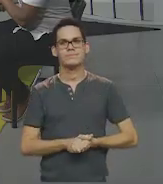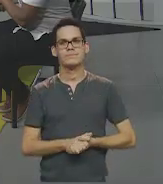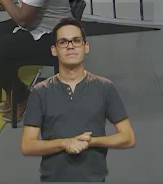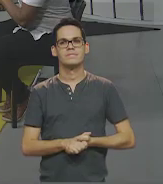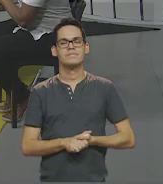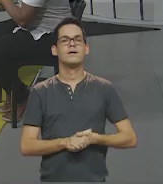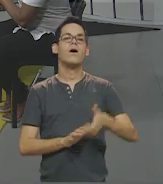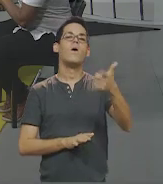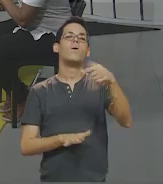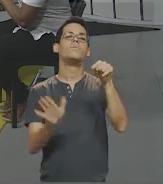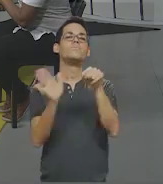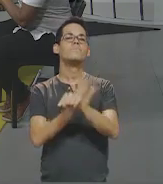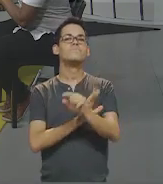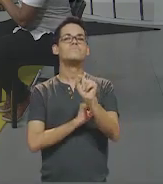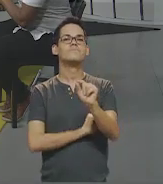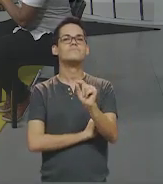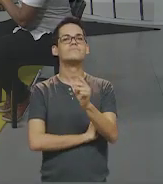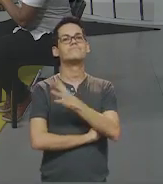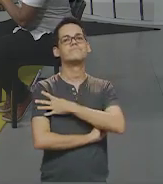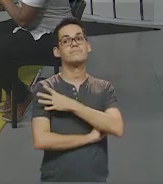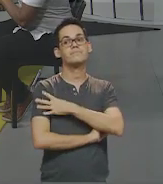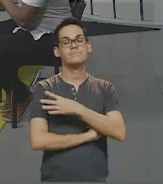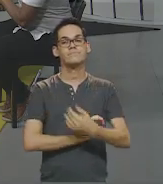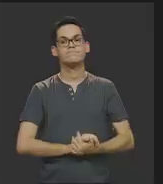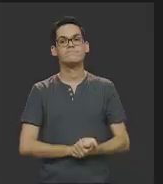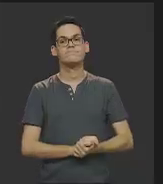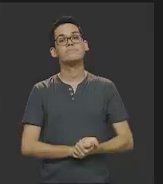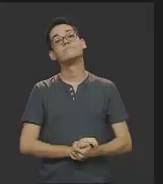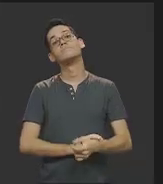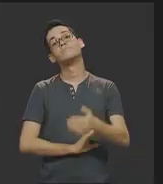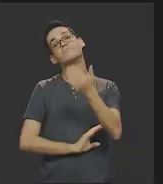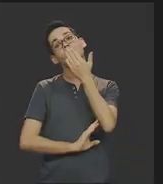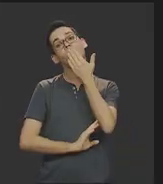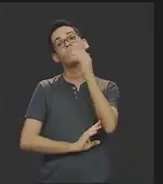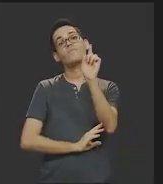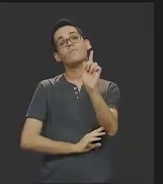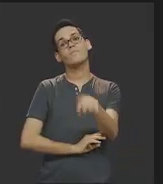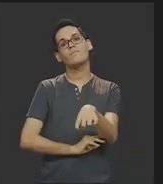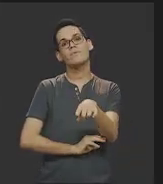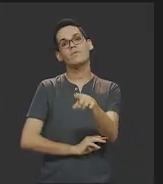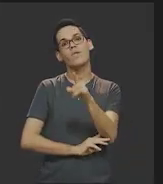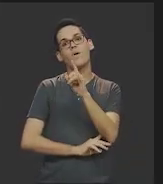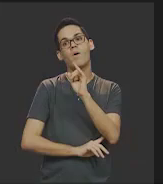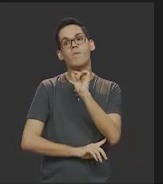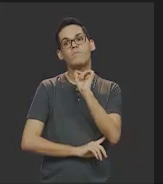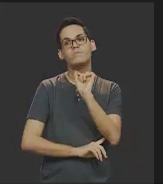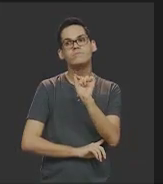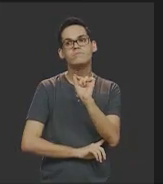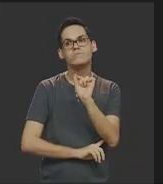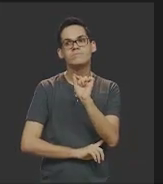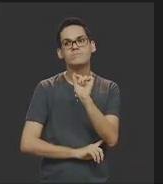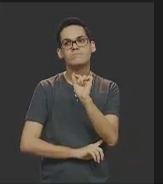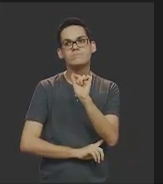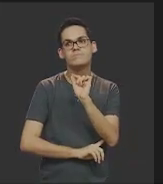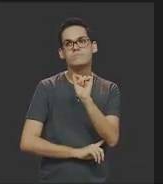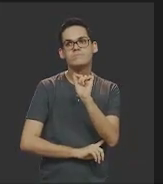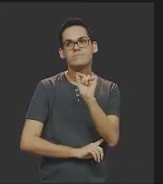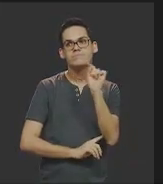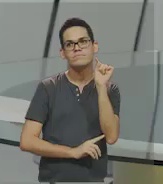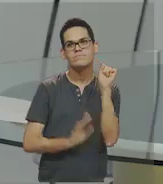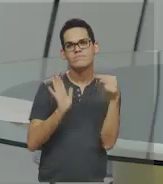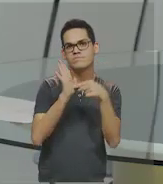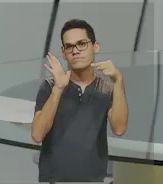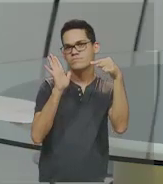Nossa próxima pergunta é uma pergunta de quarto ano. O que pode ser considerado um ponto na arte? Ixi,